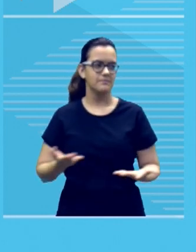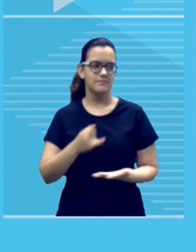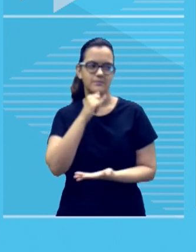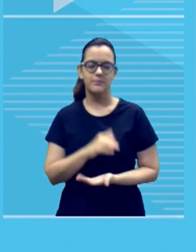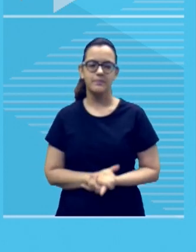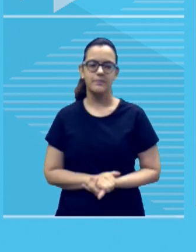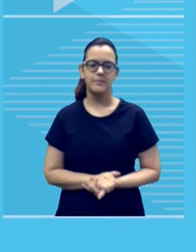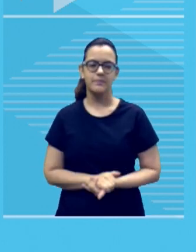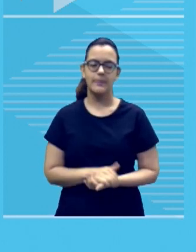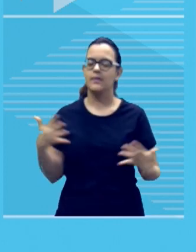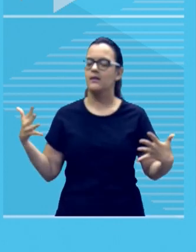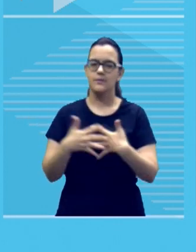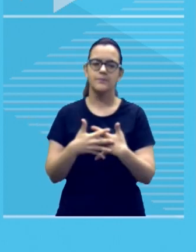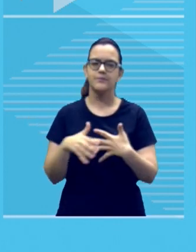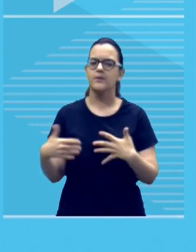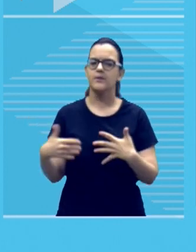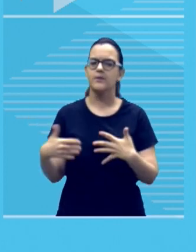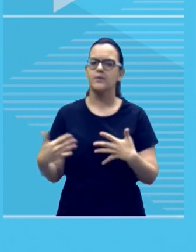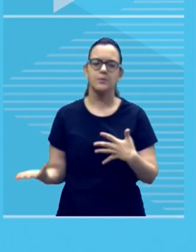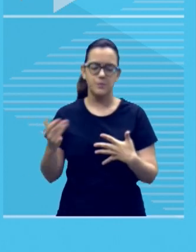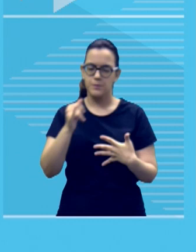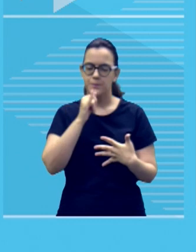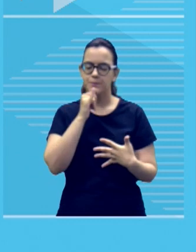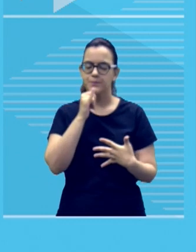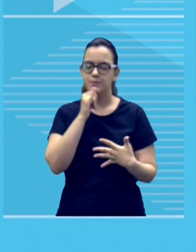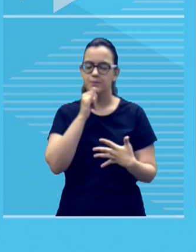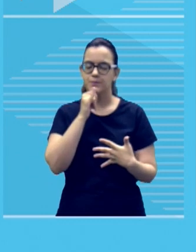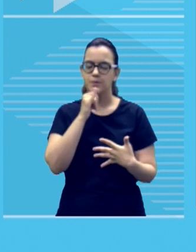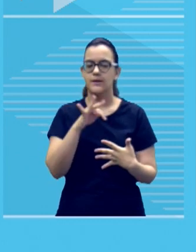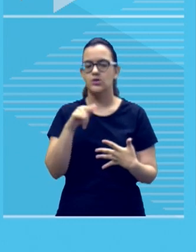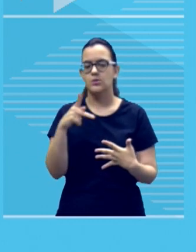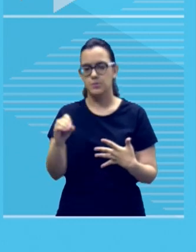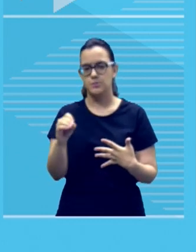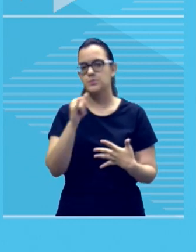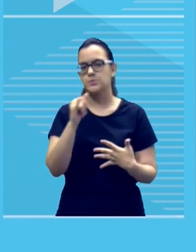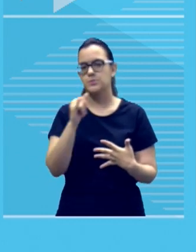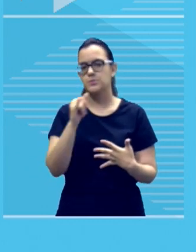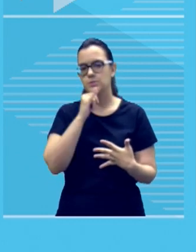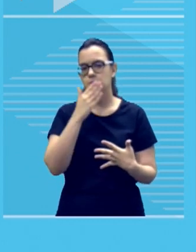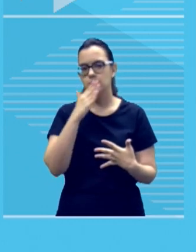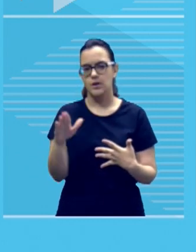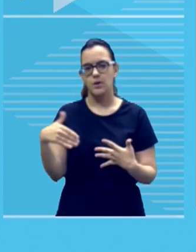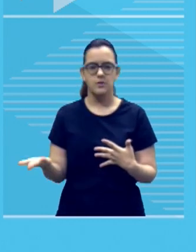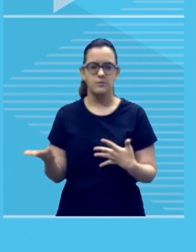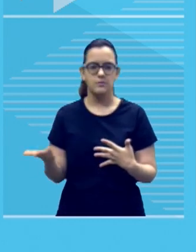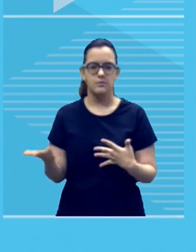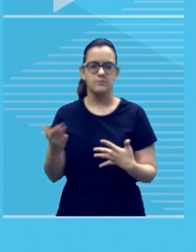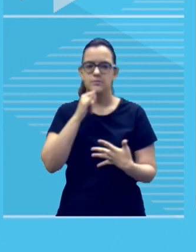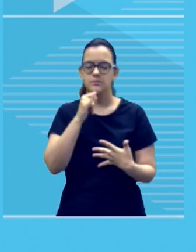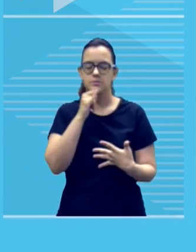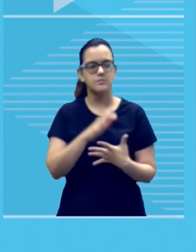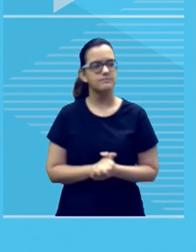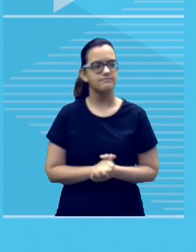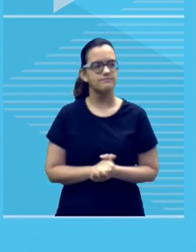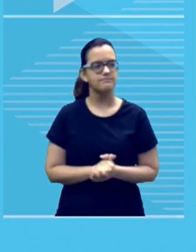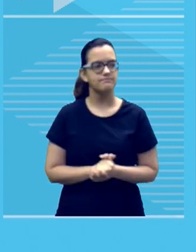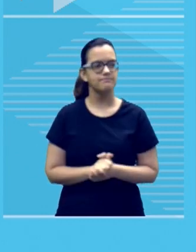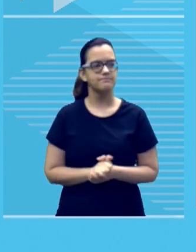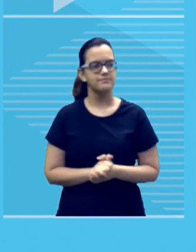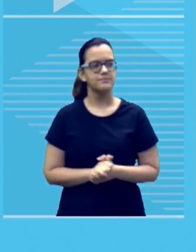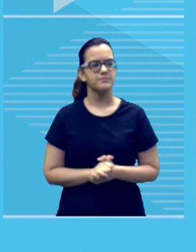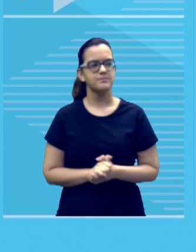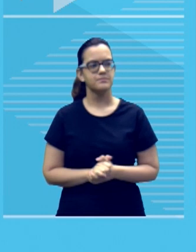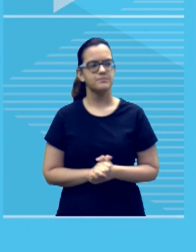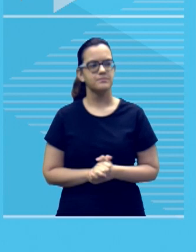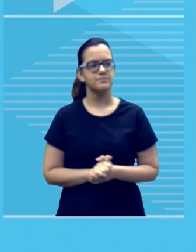qual o tipo de isomeria existente entre os compostos etanol e é dimetílico que tipo